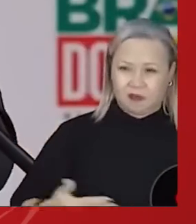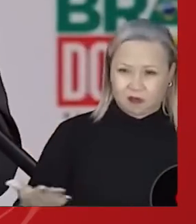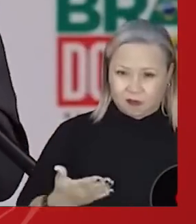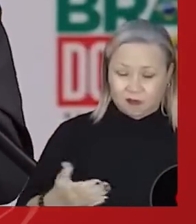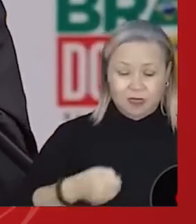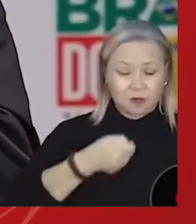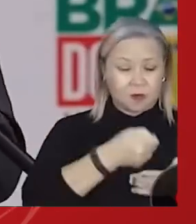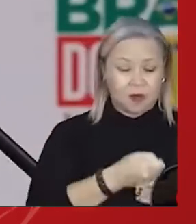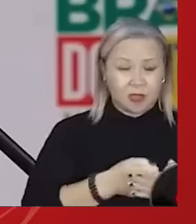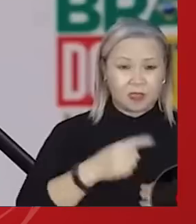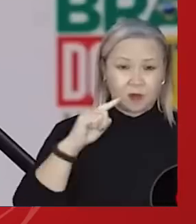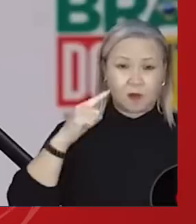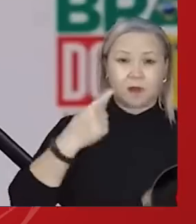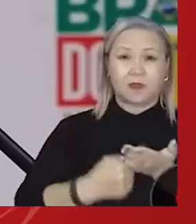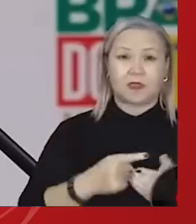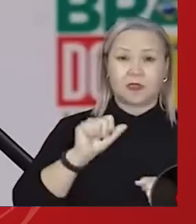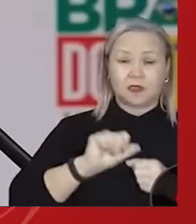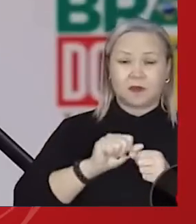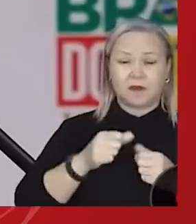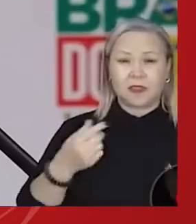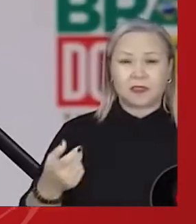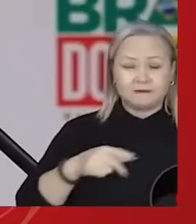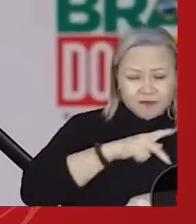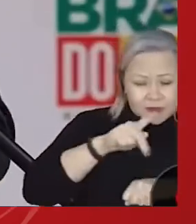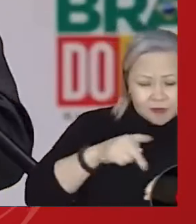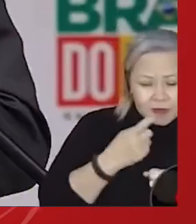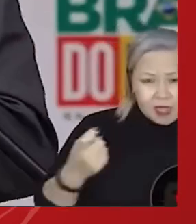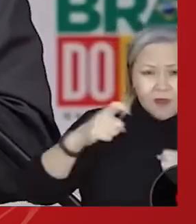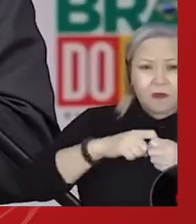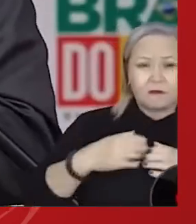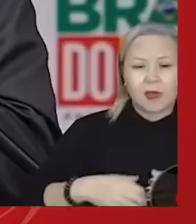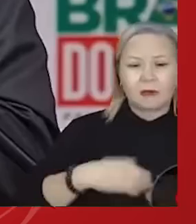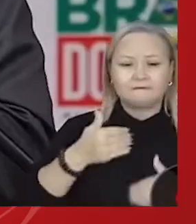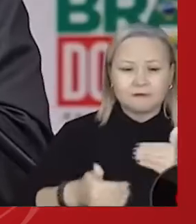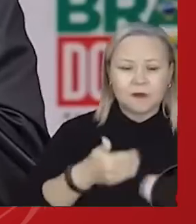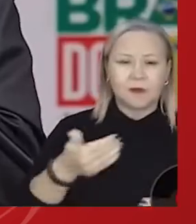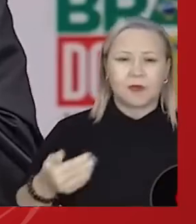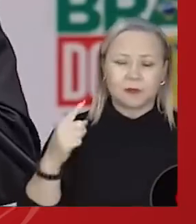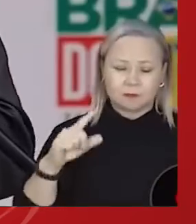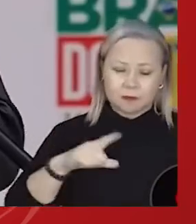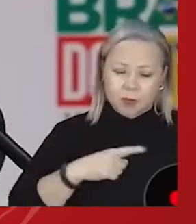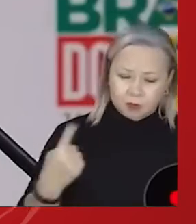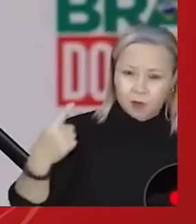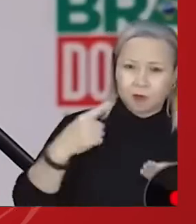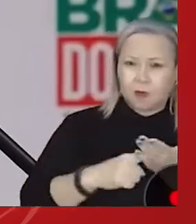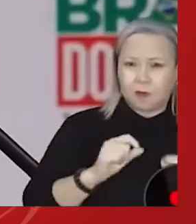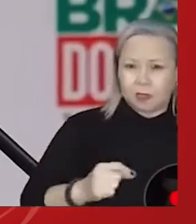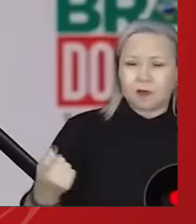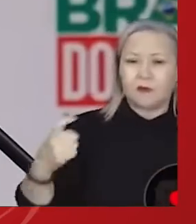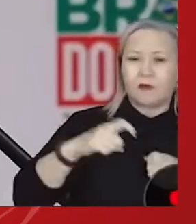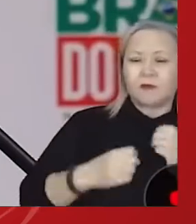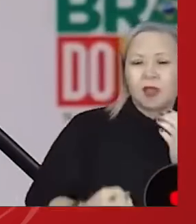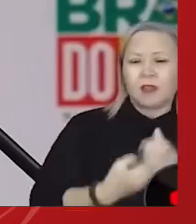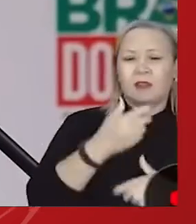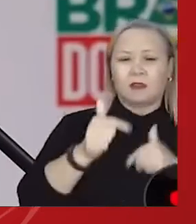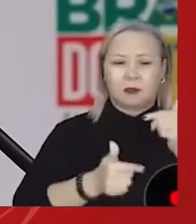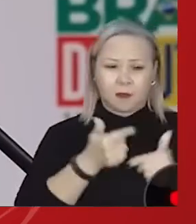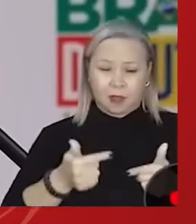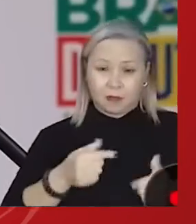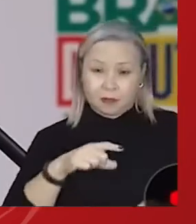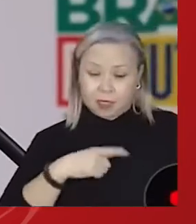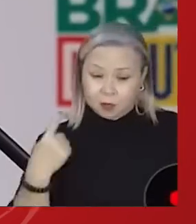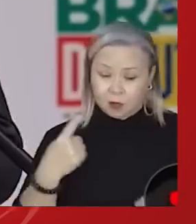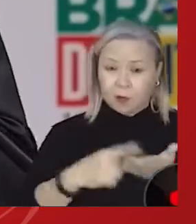e o compromisso de fazer esse país voltar a crescer. Nós temos o compromisso de voltar a gerar emprego. Nós temos compromisso